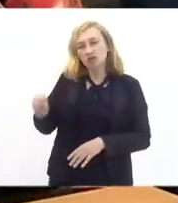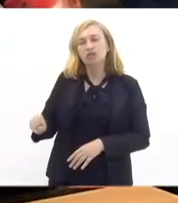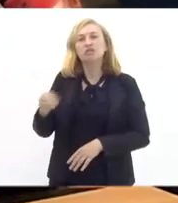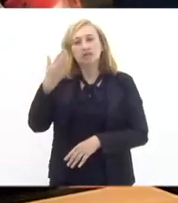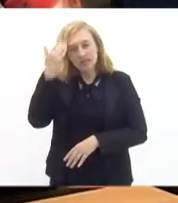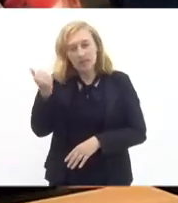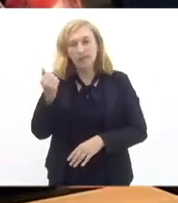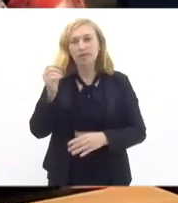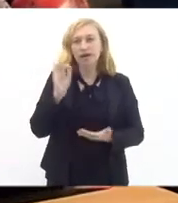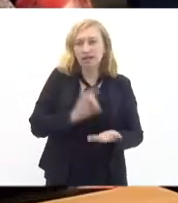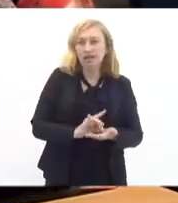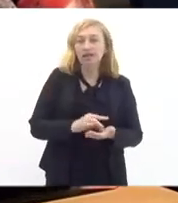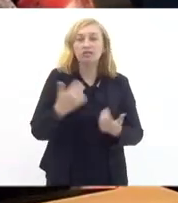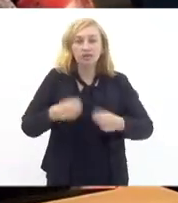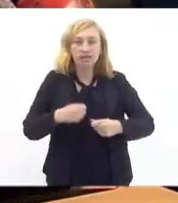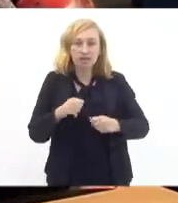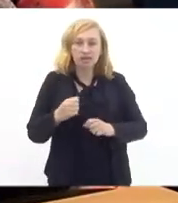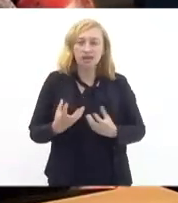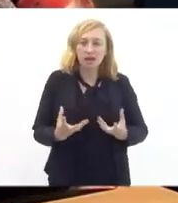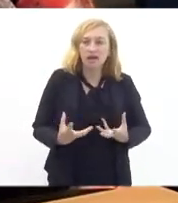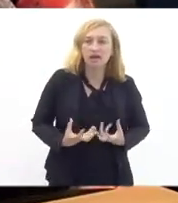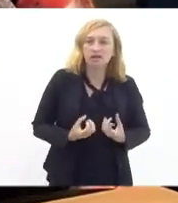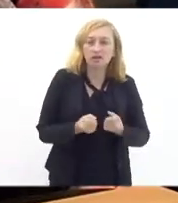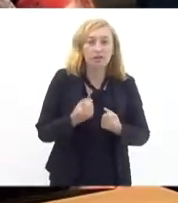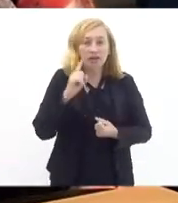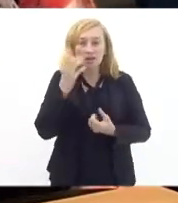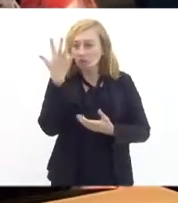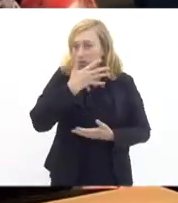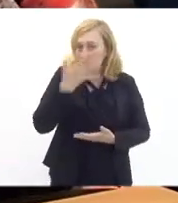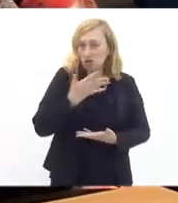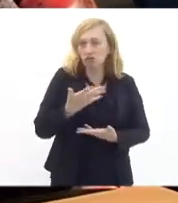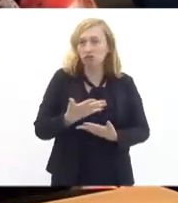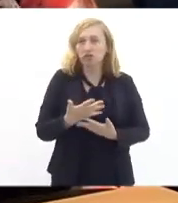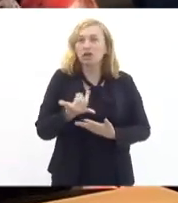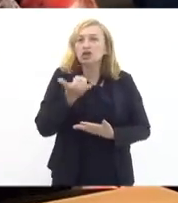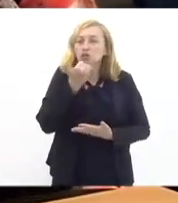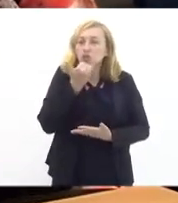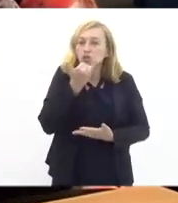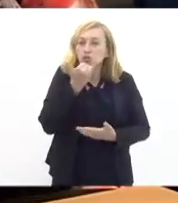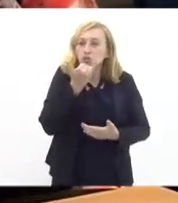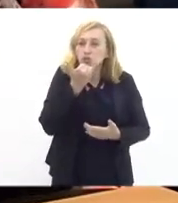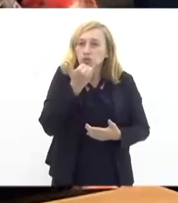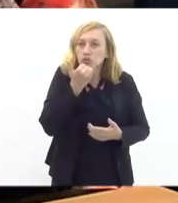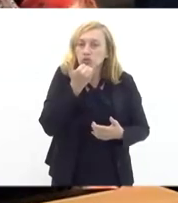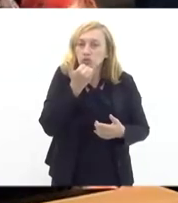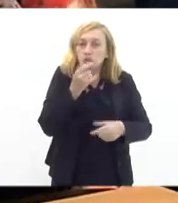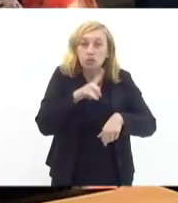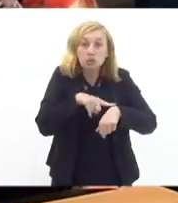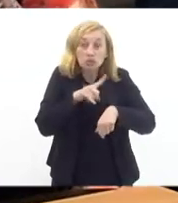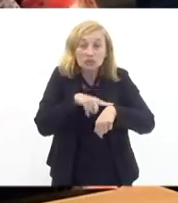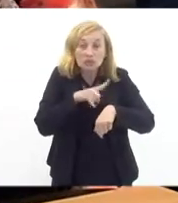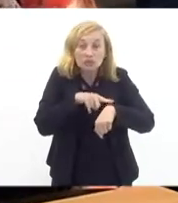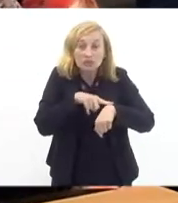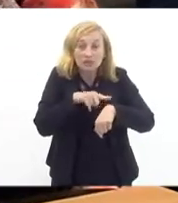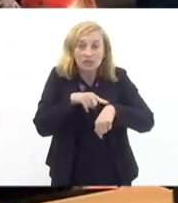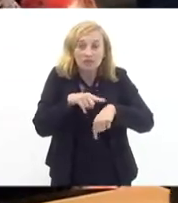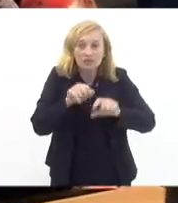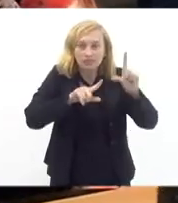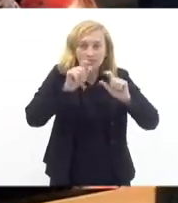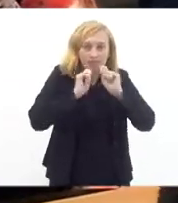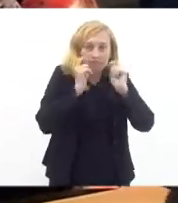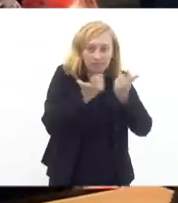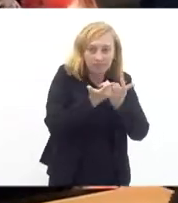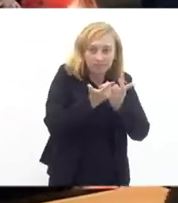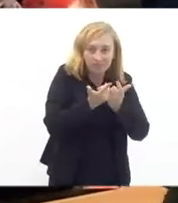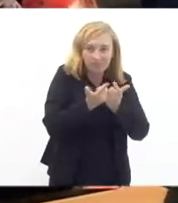animais precisam ser adotados, mas eles não são vistos. Certo. Desculpa estar te interrompendo, que a gente vai estar finalizando agora. Eu sei que agora, mas foi por isso que eu